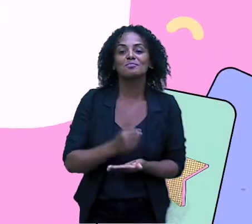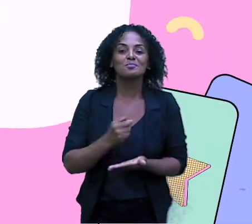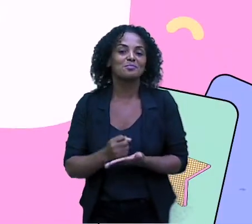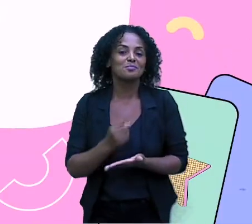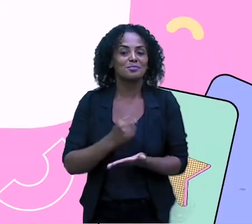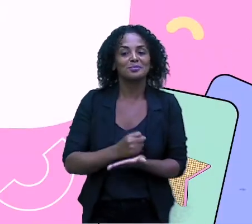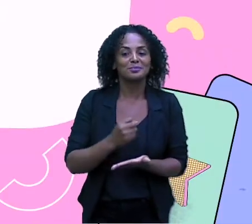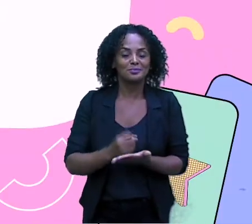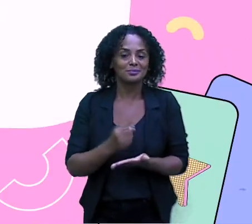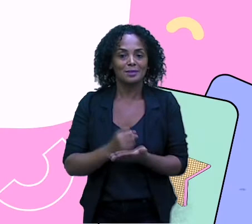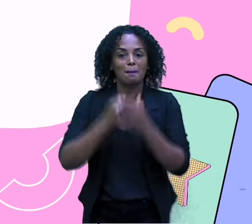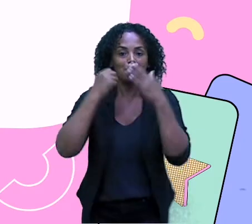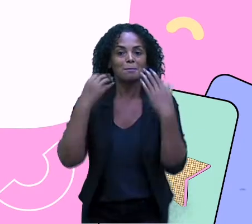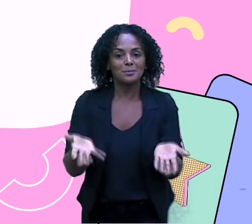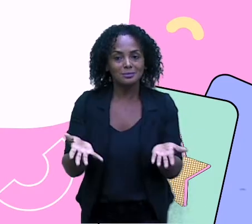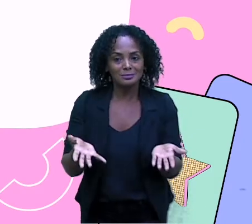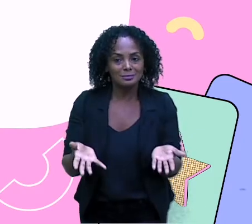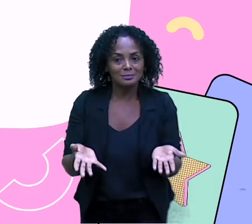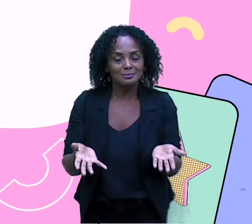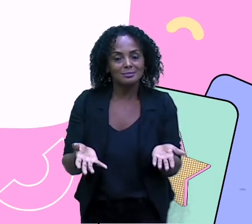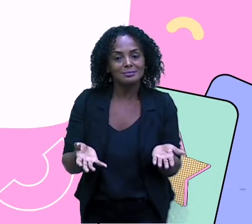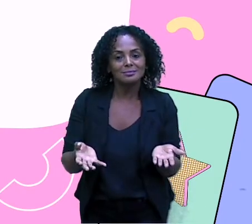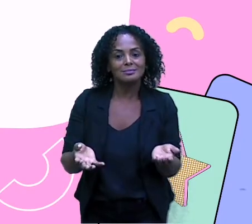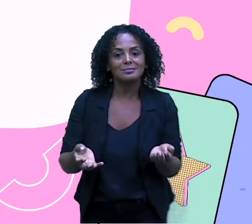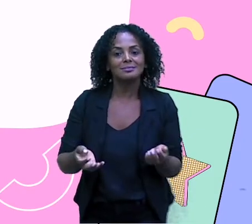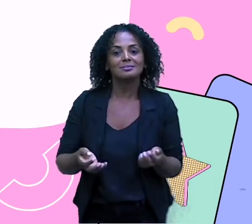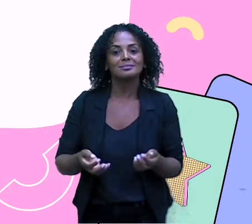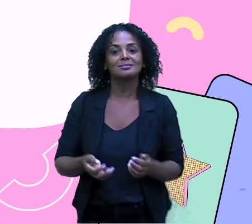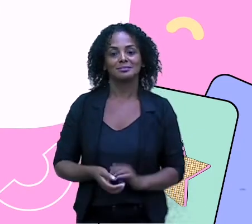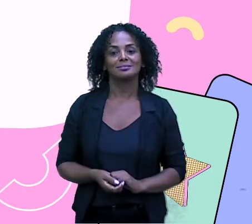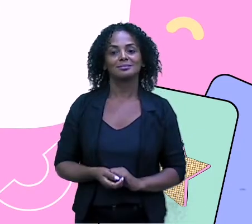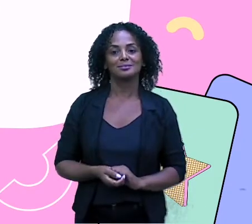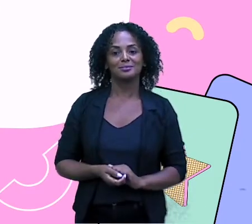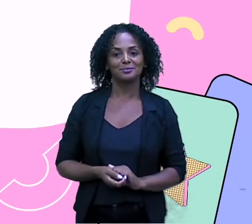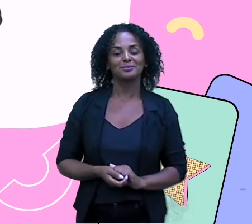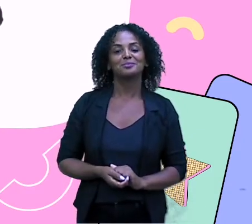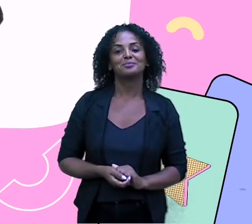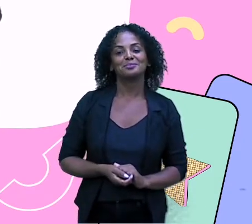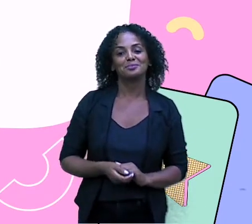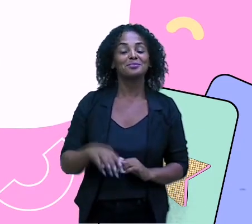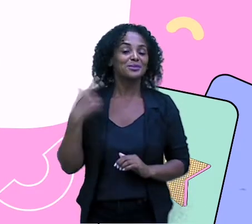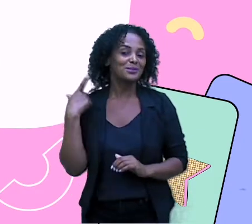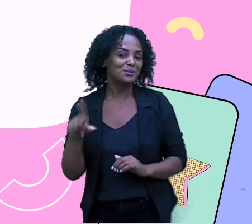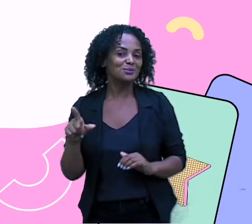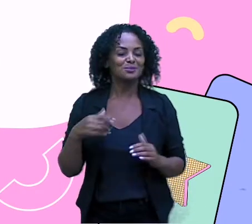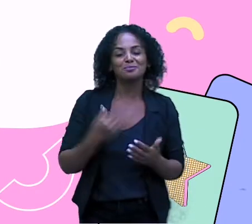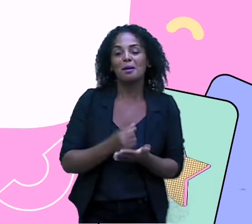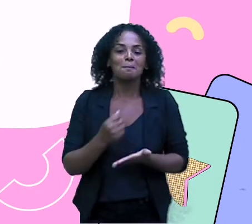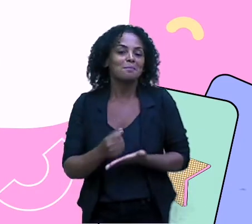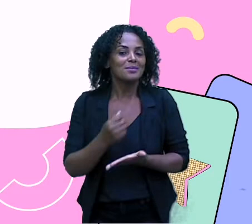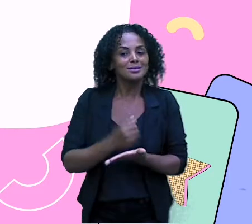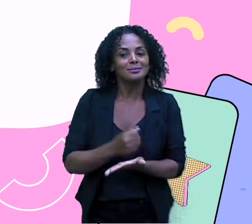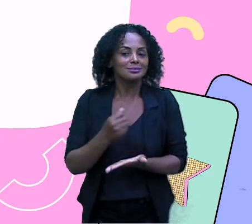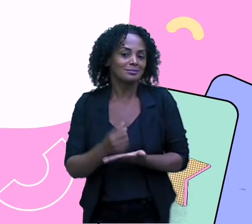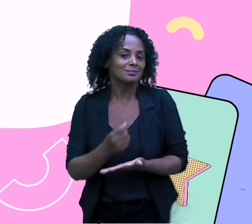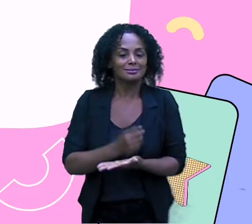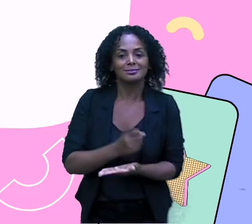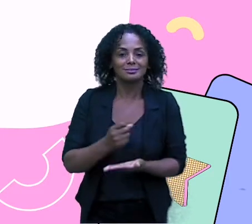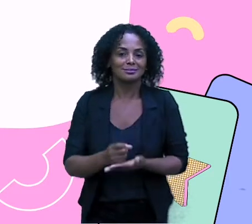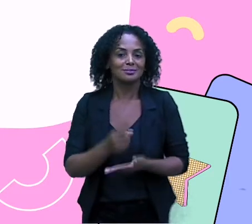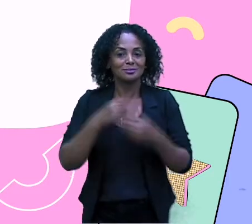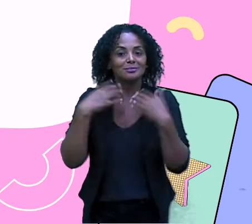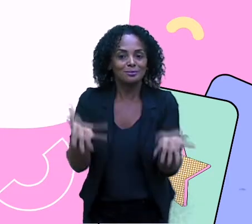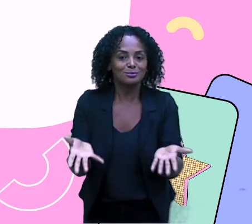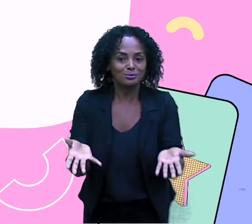scissors, paper. Rock, scissors, paper. One, two, three. Now again, again. Rock, scissors, paper. Rock, scissors,